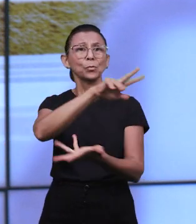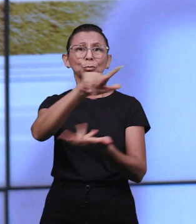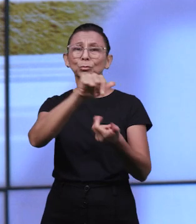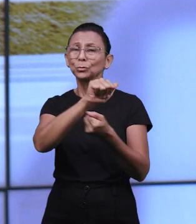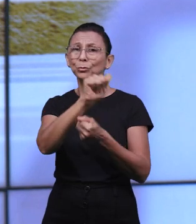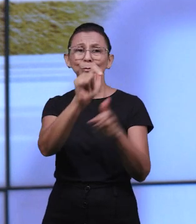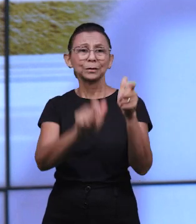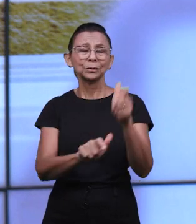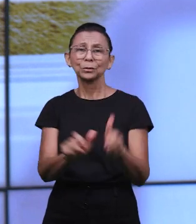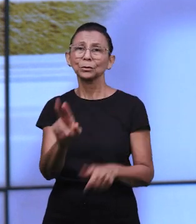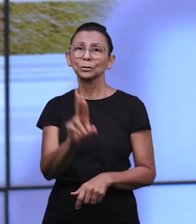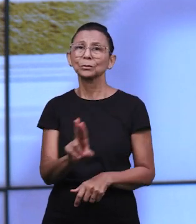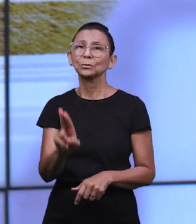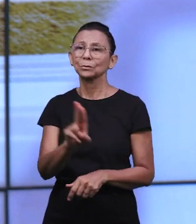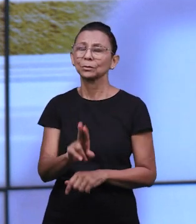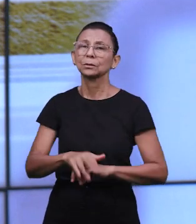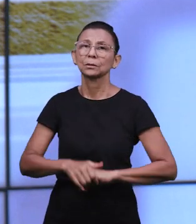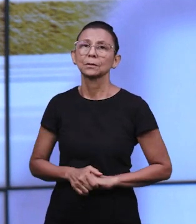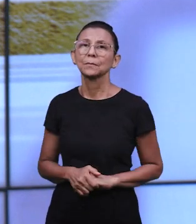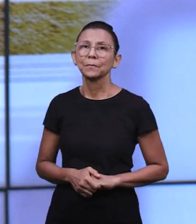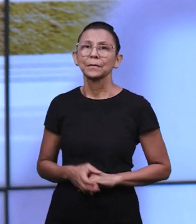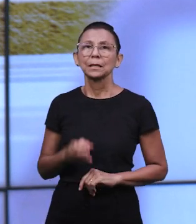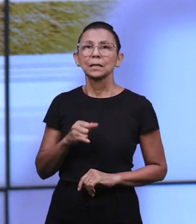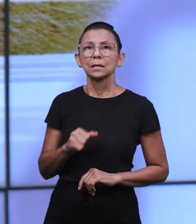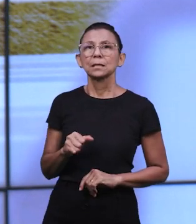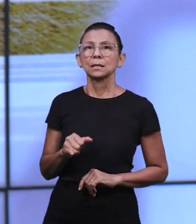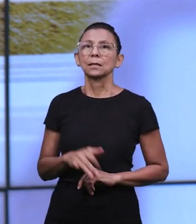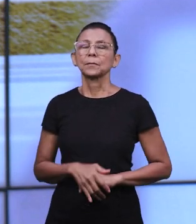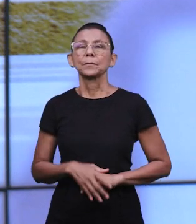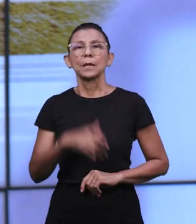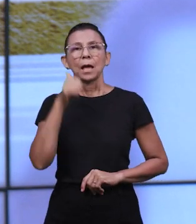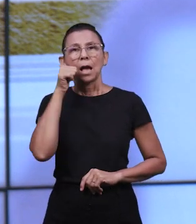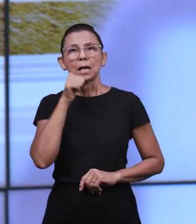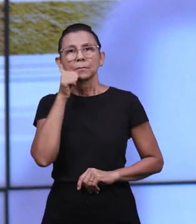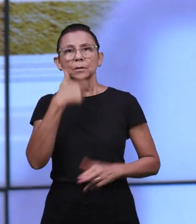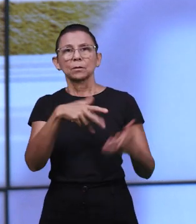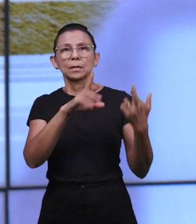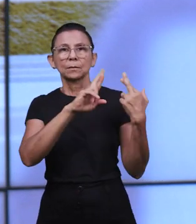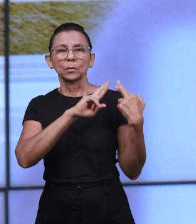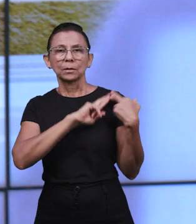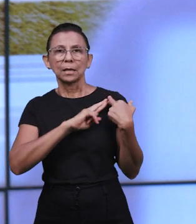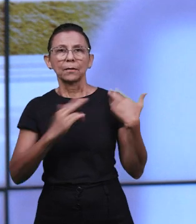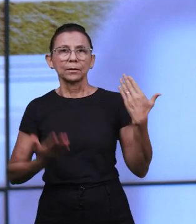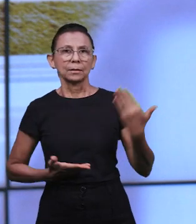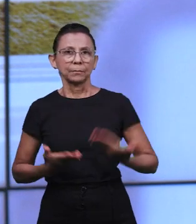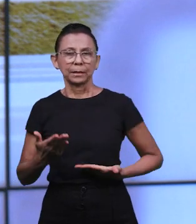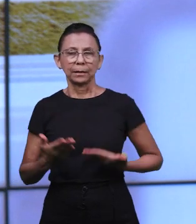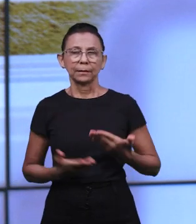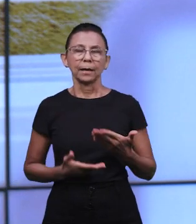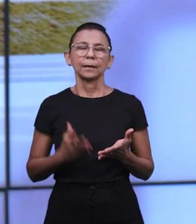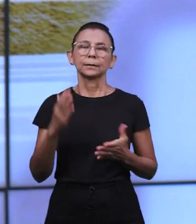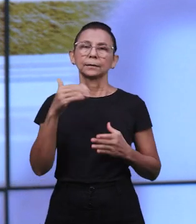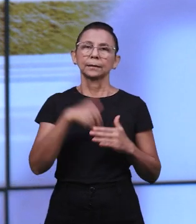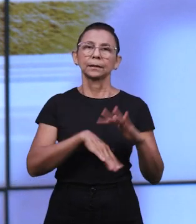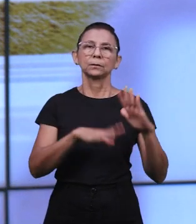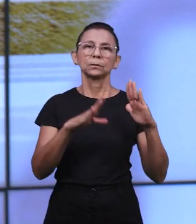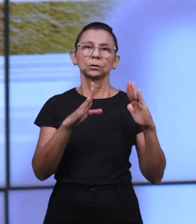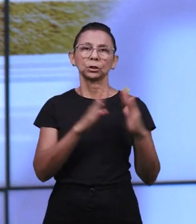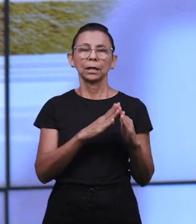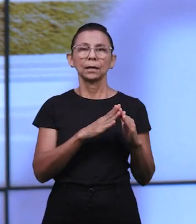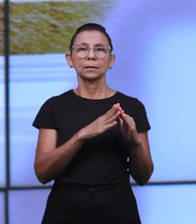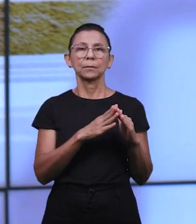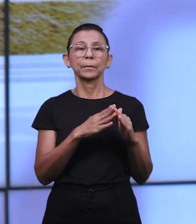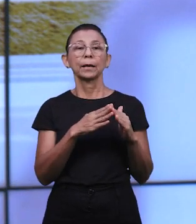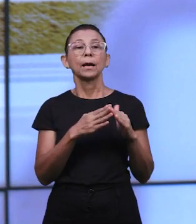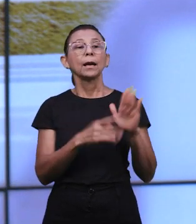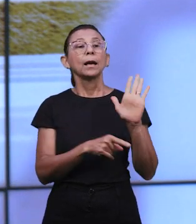mundo. Certamente, se elas estão nas nossas casas para nos ajudar, irão se conscientizar e saber da importância de